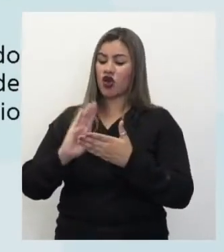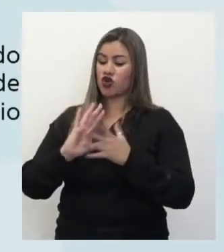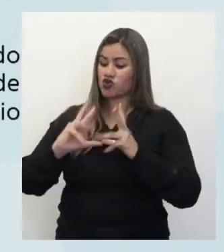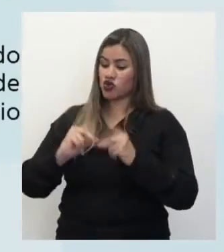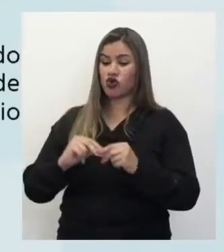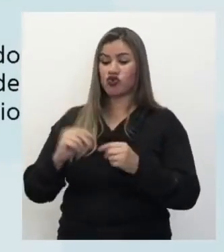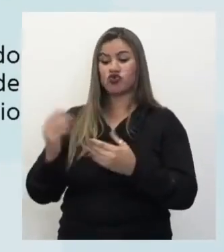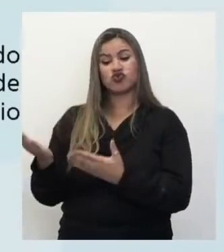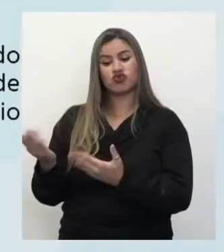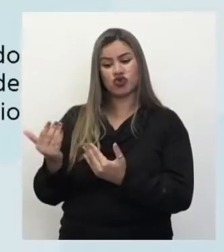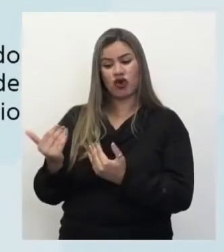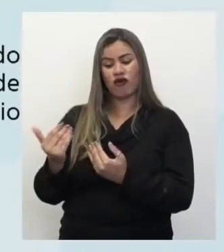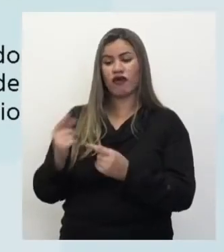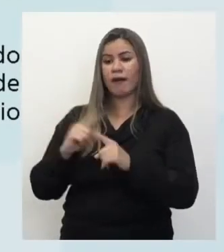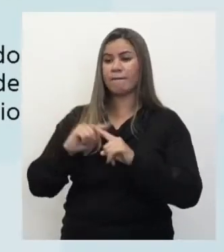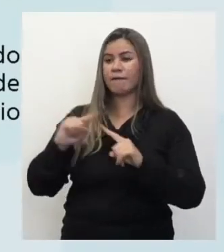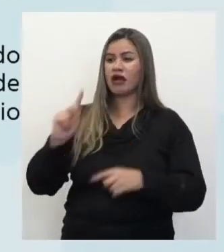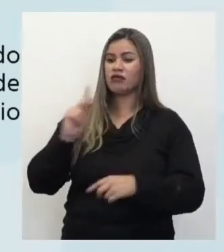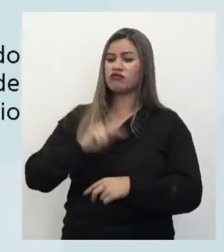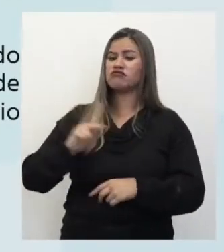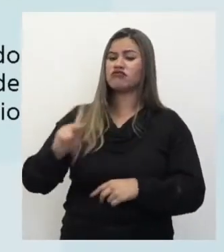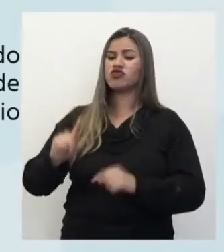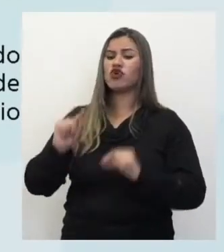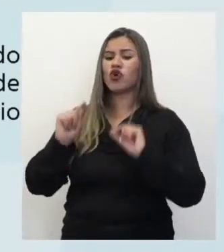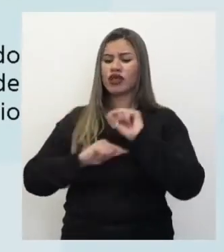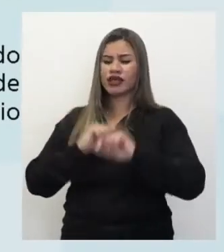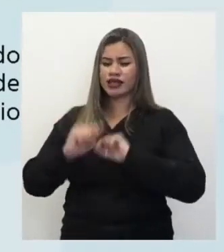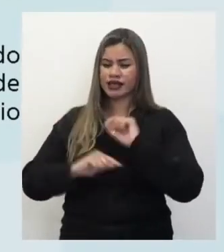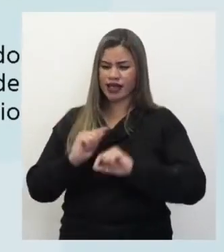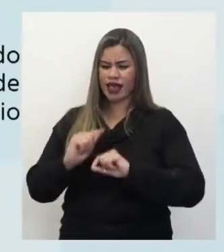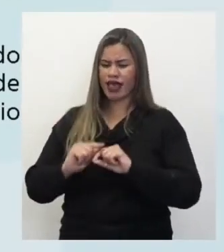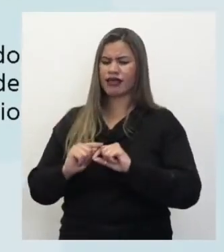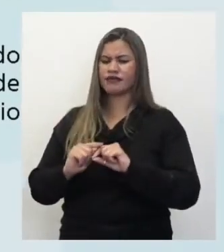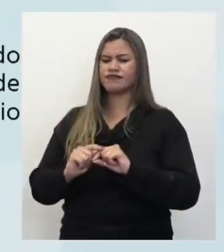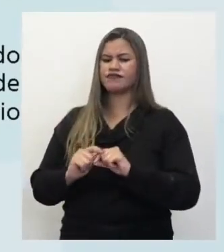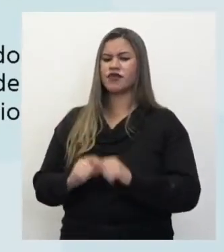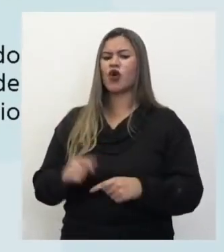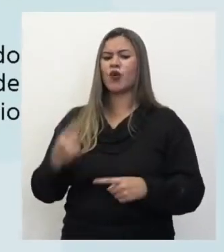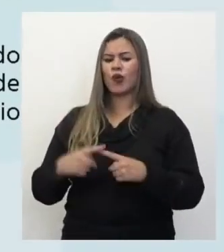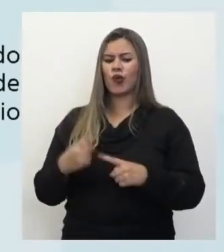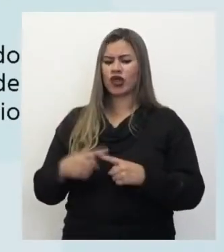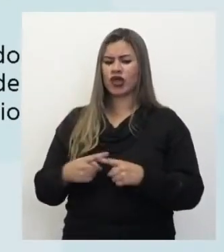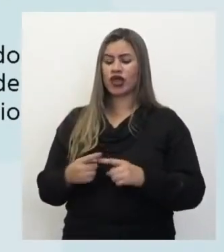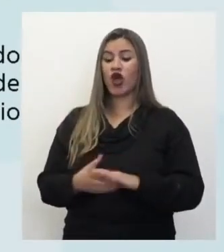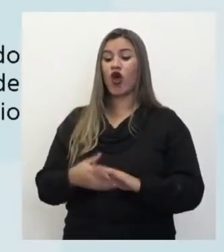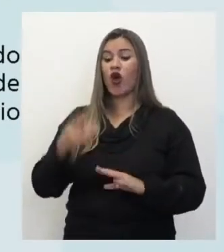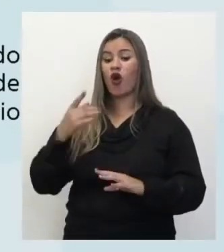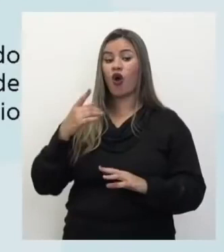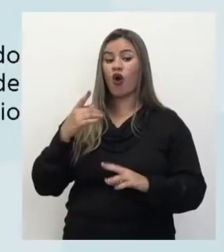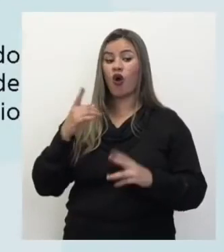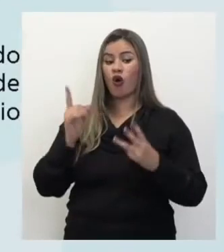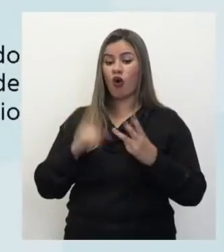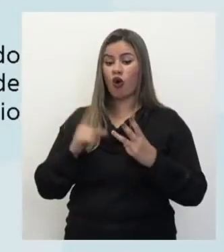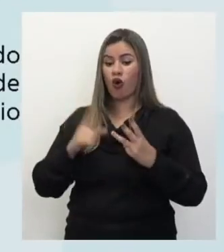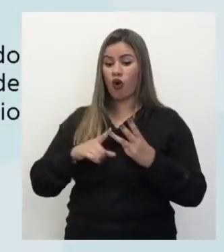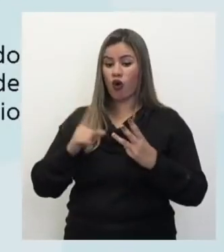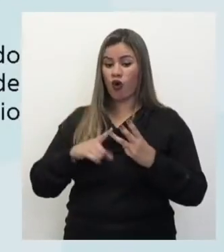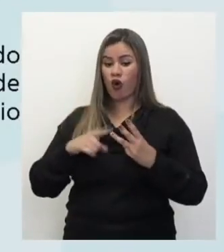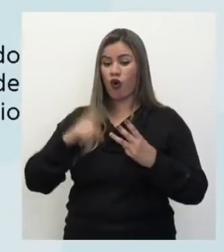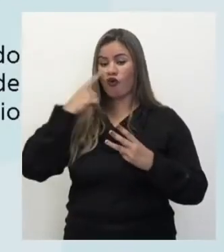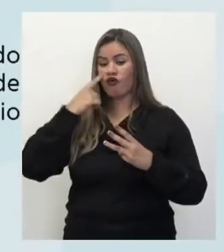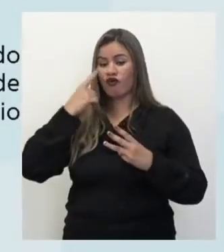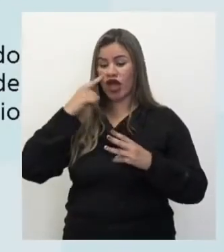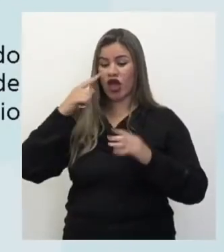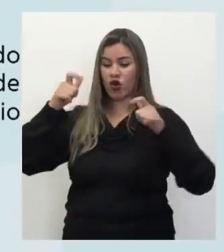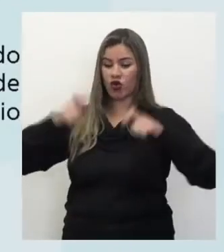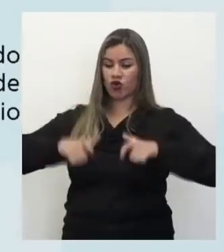o professor? Por quê, hein? E vamos de novo que eu vou voltar lá. Observe que o cenário, embora esteja relacionado